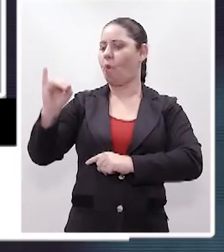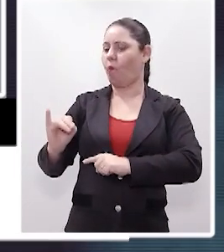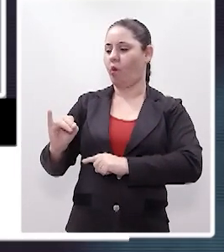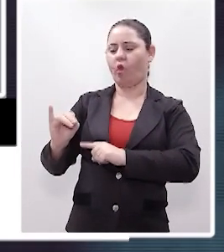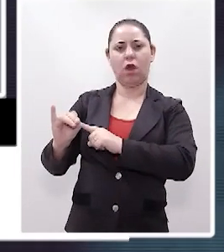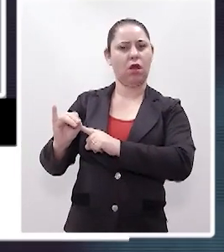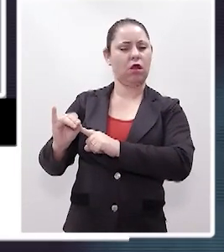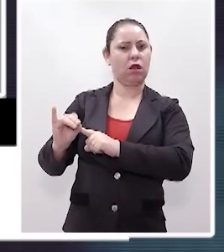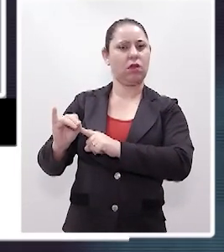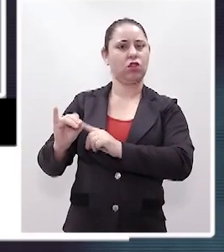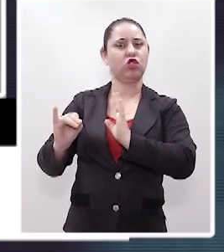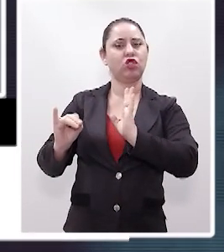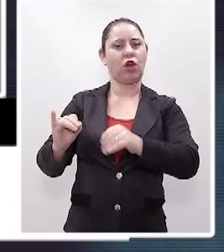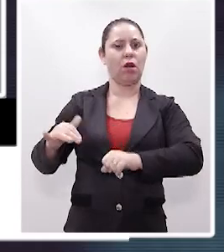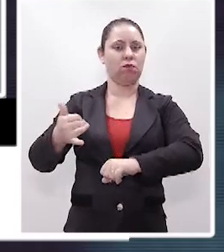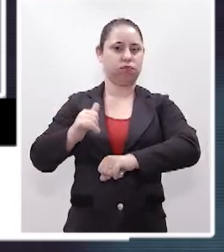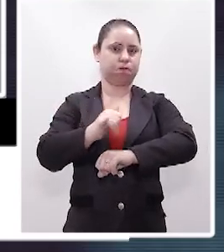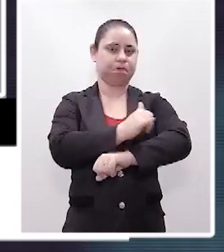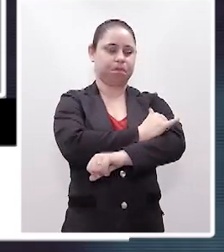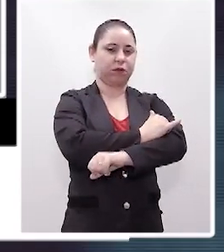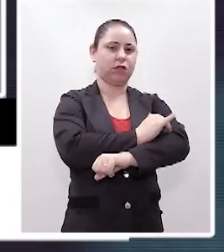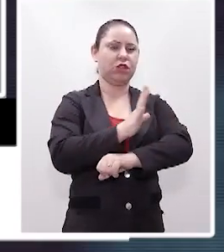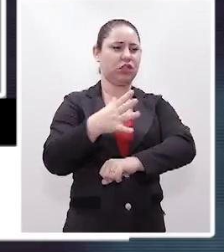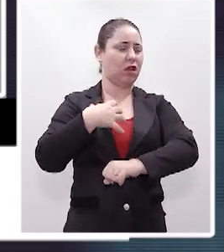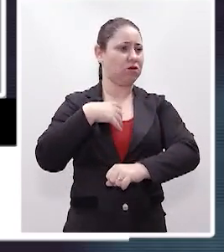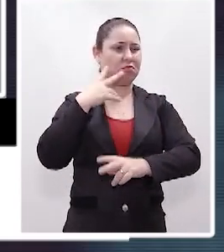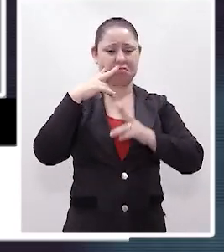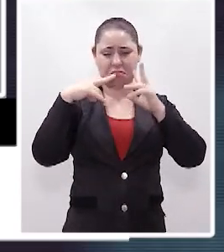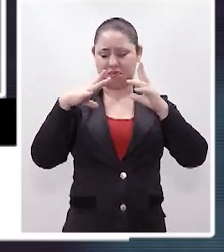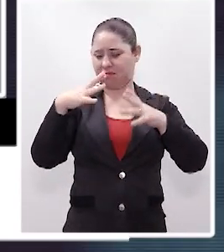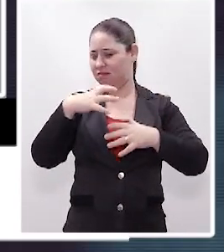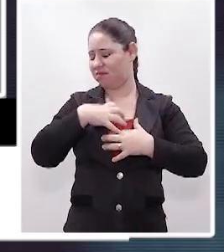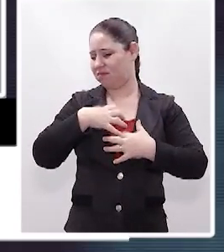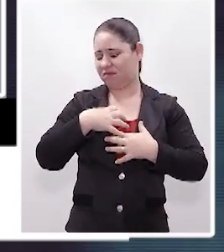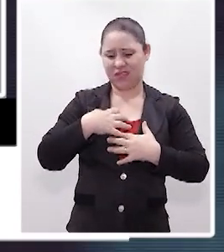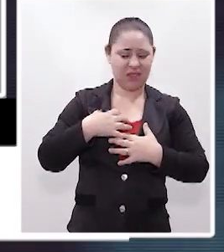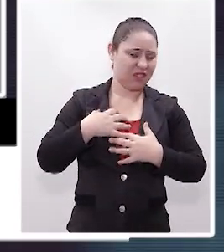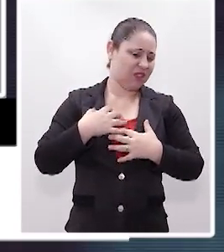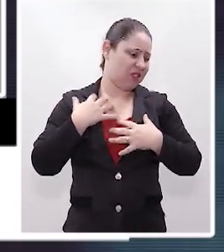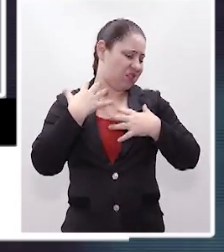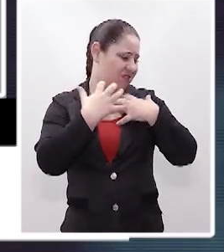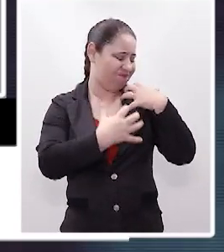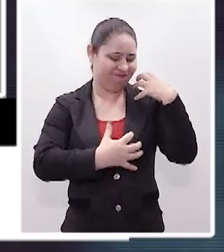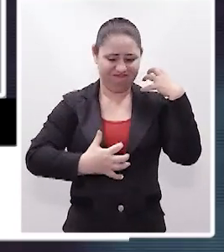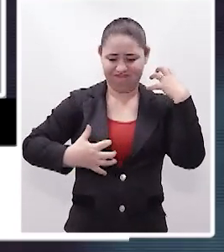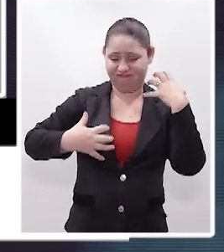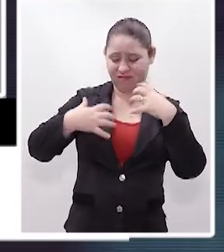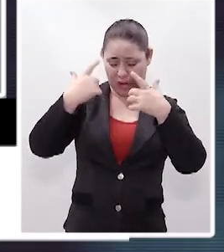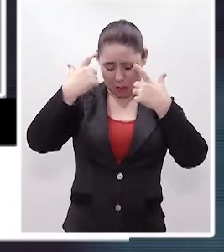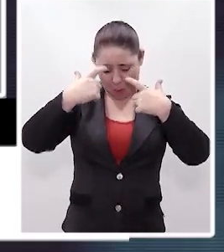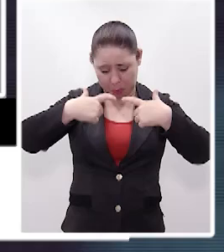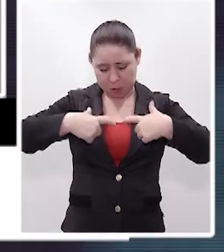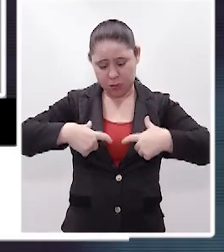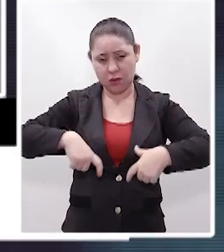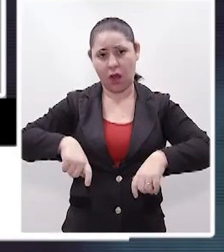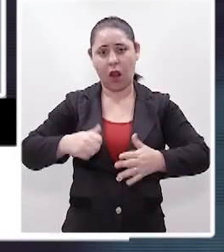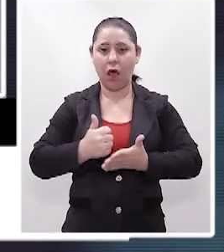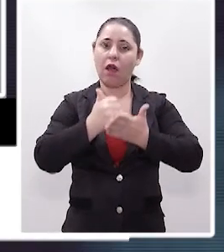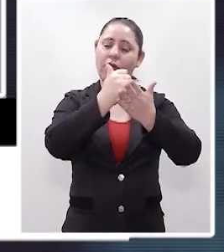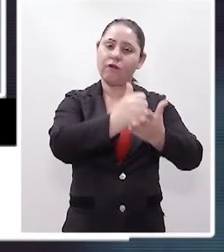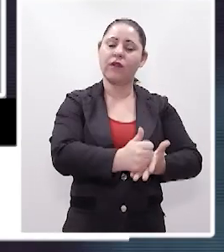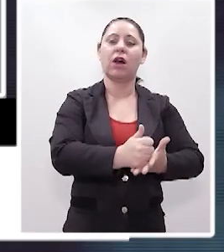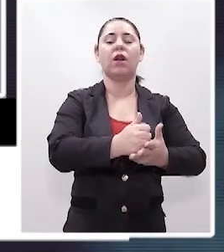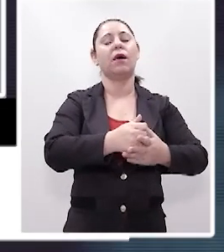magro. E aí ele já engordou, então ele já ficou mal com ele, com o corpinho dele. Eu levei